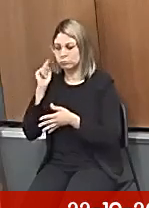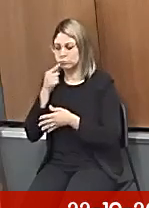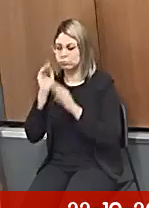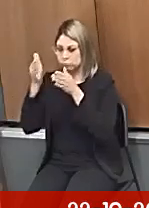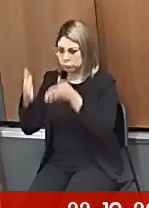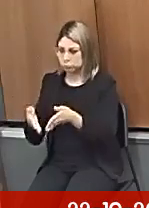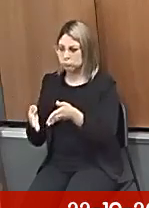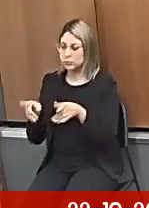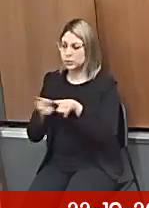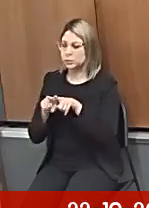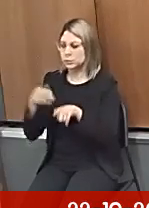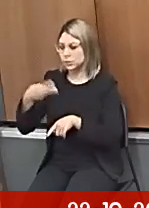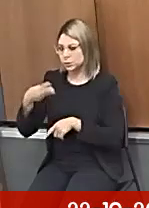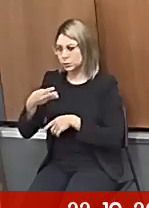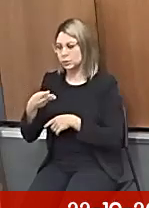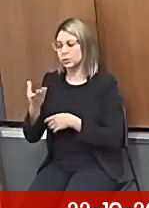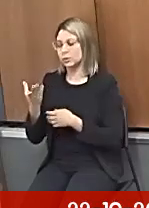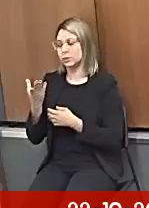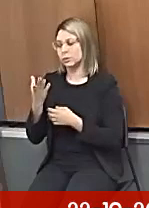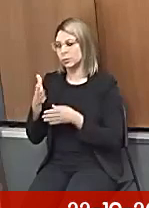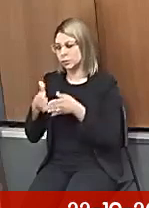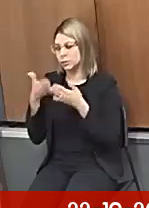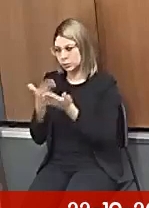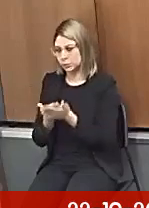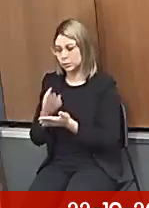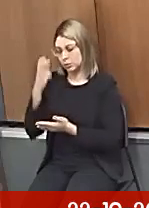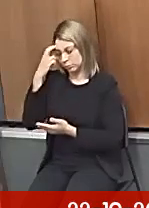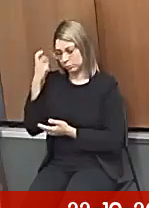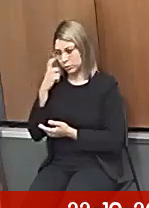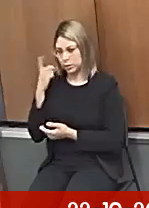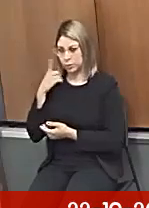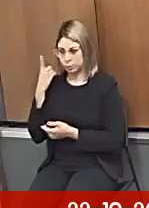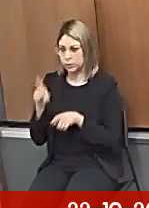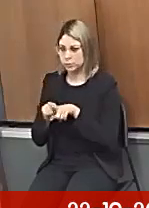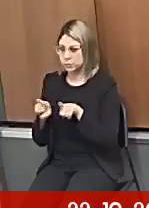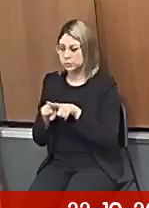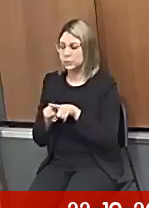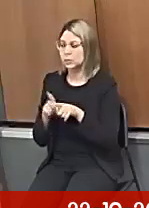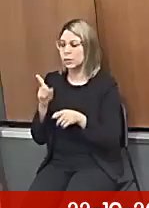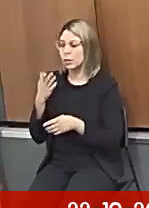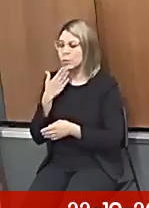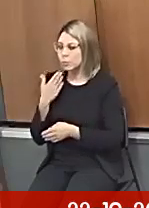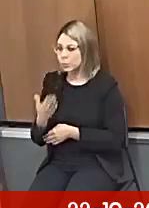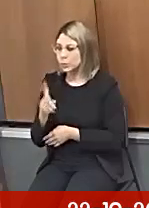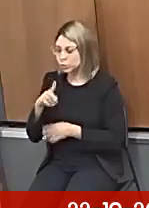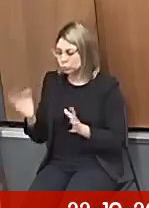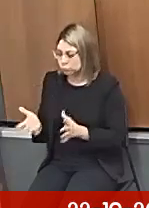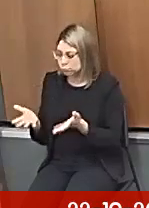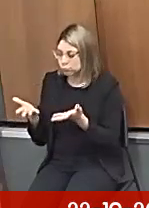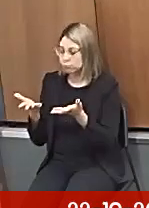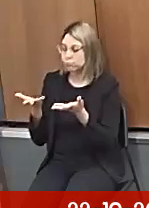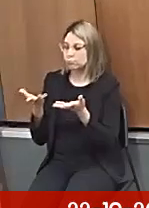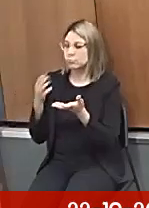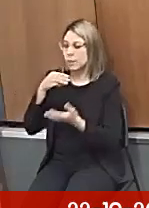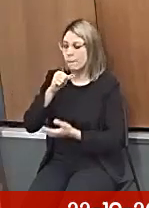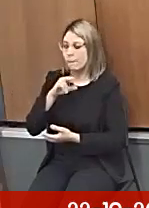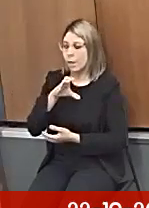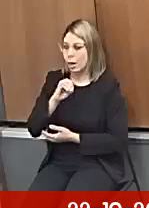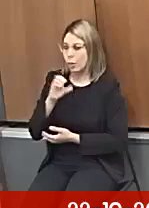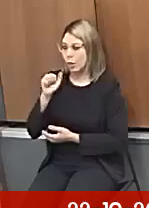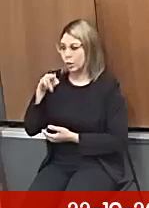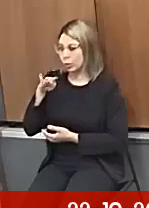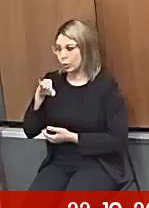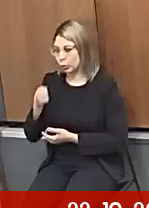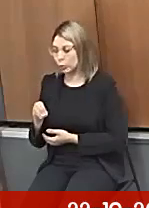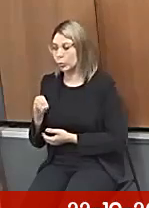surda. E o terceiro requerimento, também do deputado Zé Guilherme, 3.146, requer seja formulado voto de congratulações ao senhor Marco Antônio